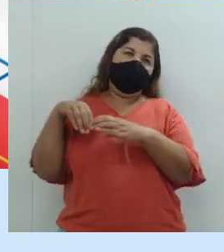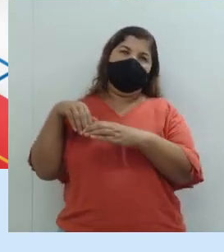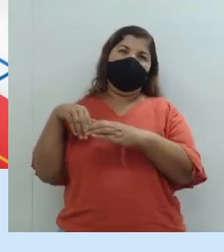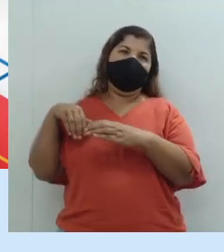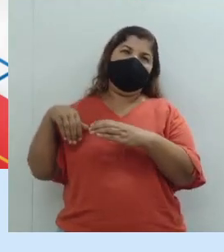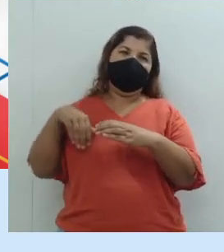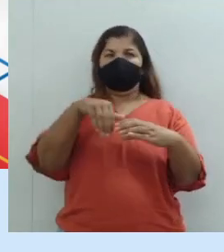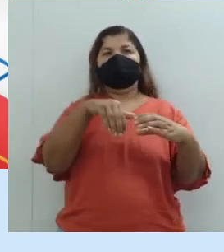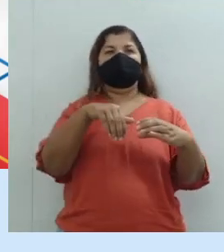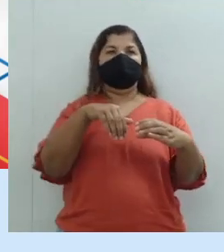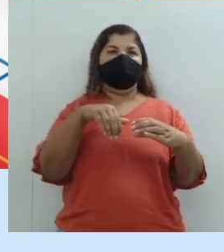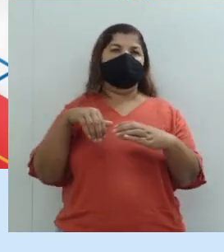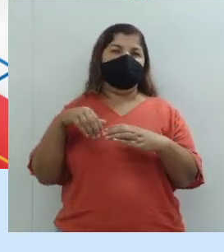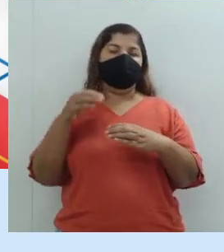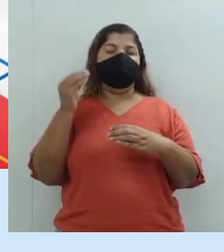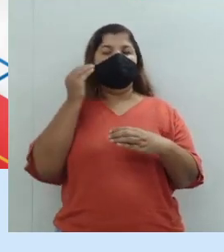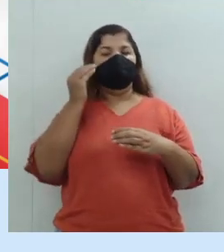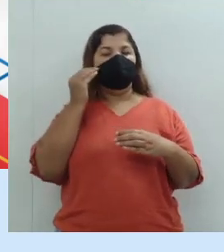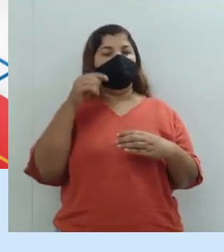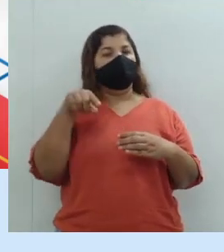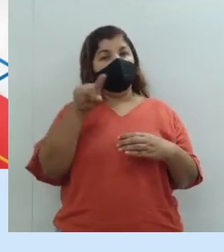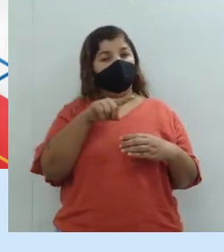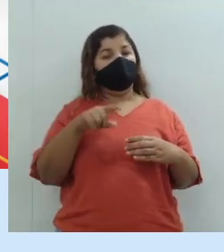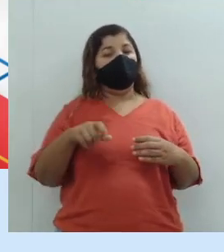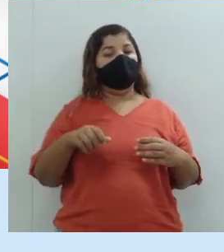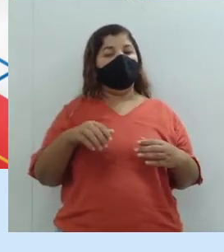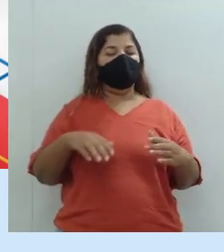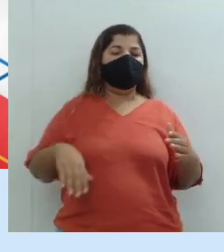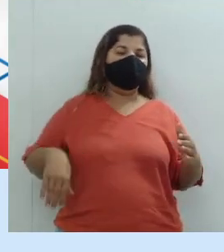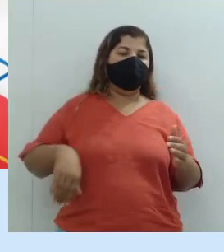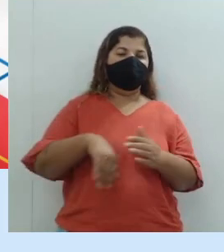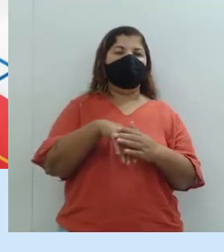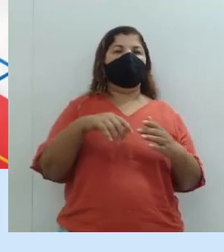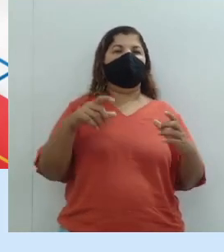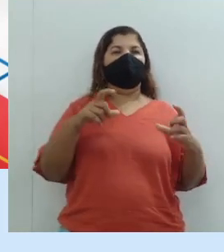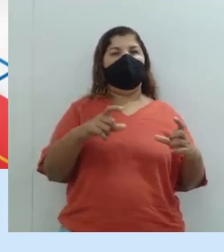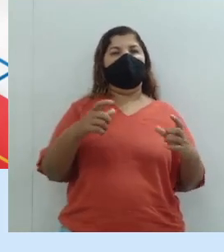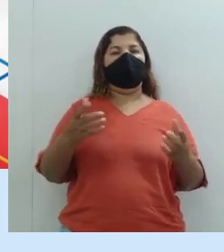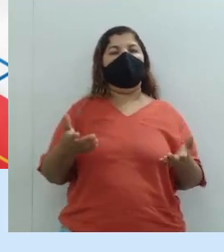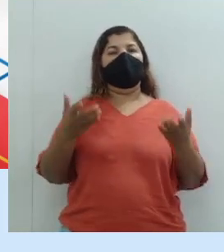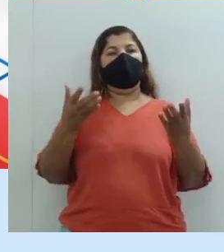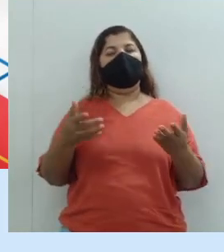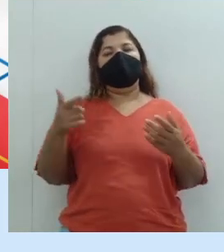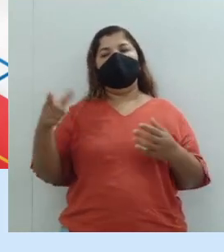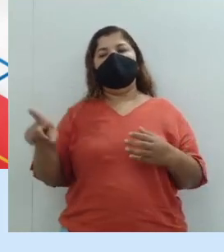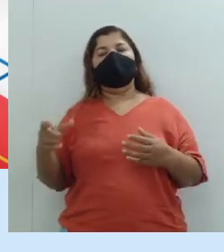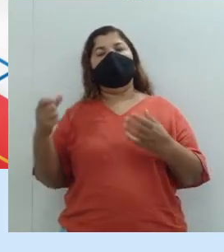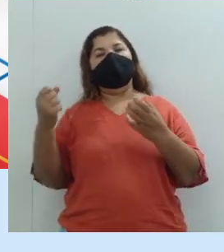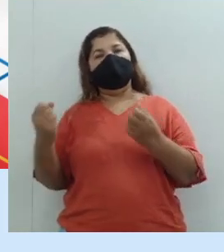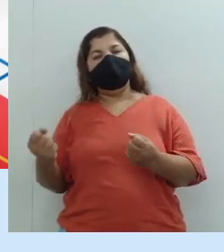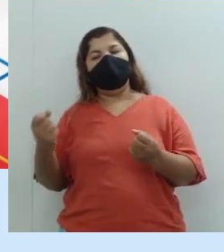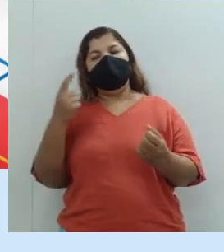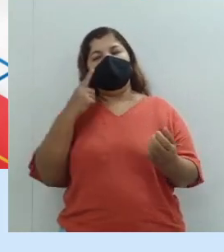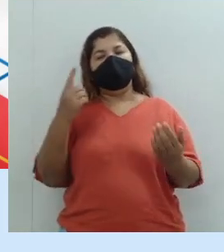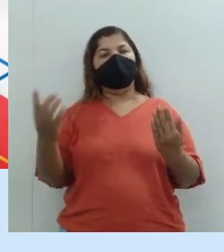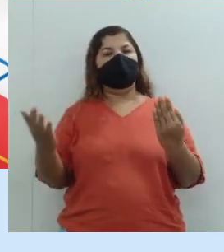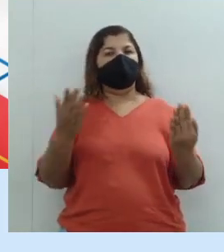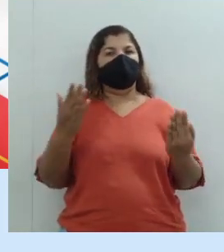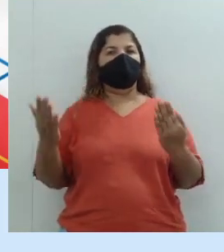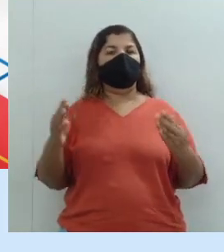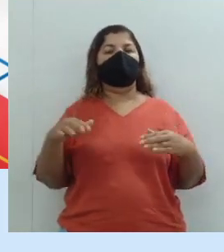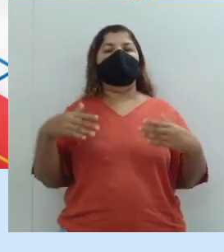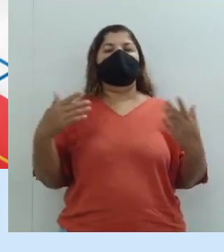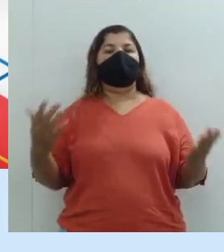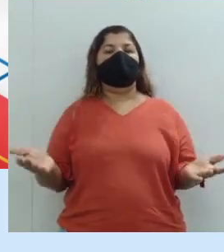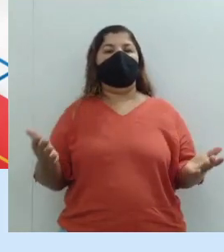dia a dia. Experimente chutar uma bola leve e outra pesada para comparar a ação da bola sobre o seu pé.